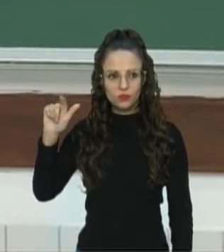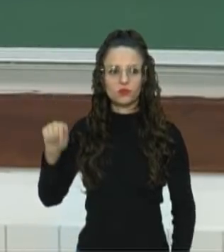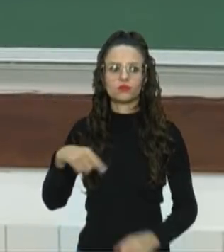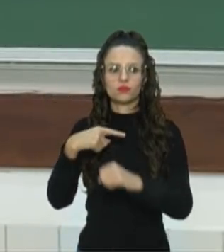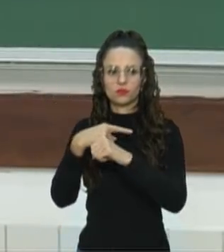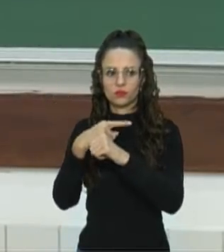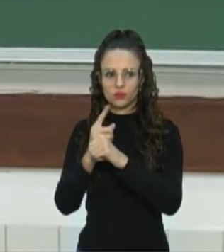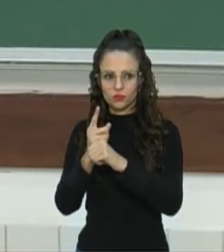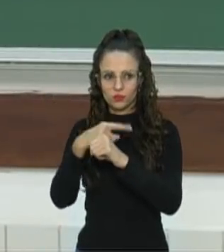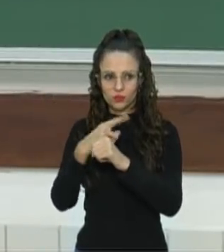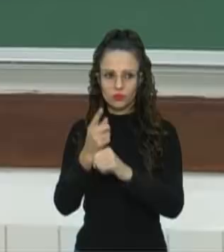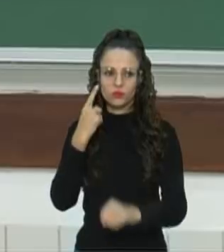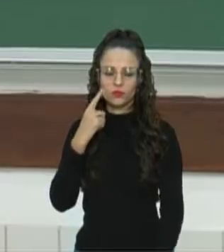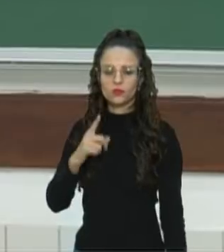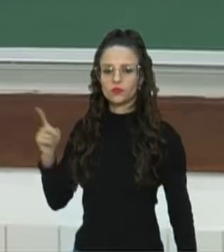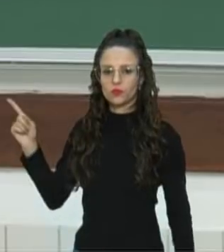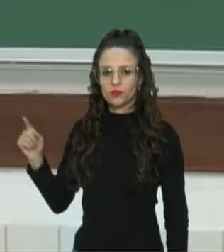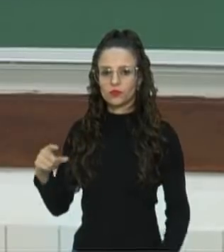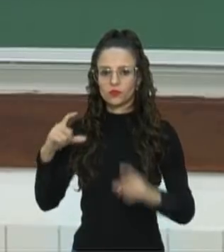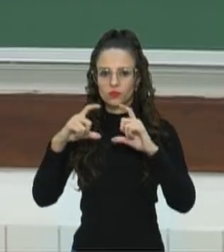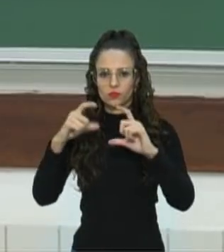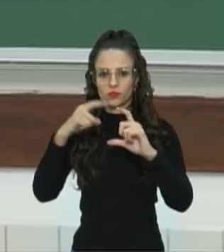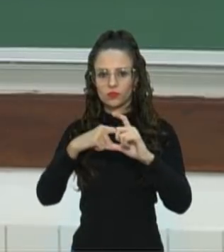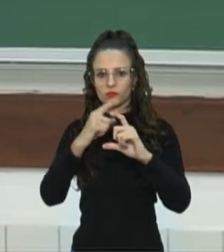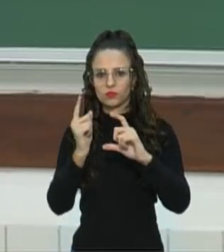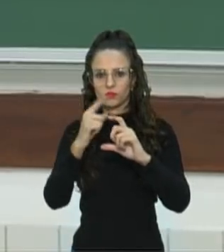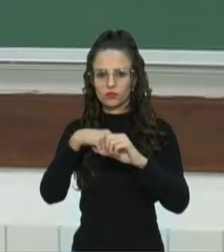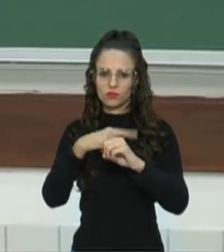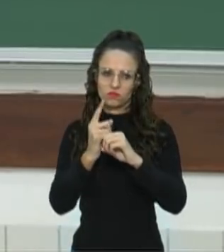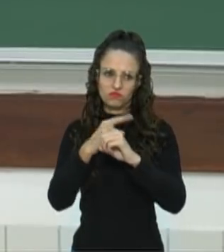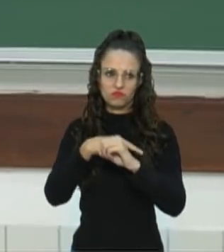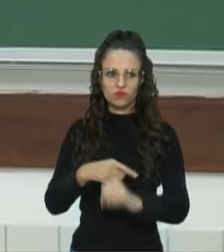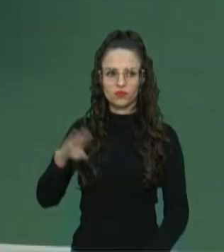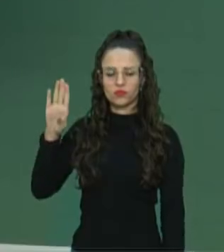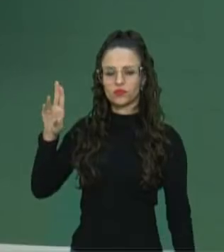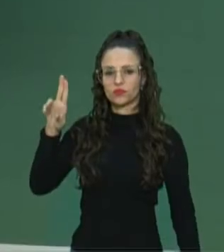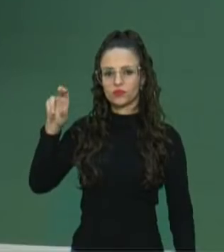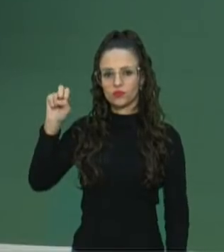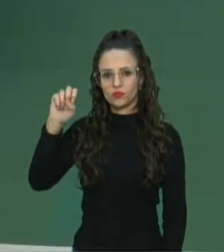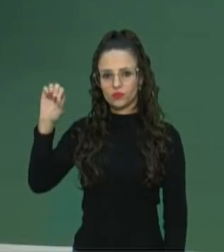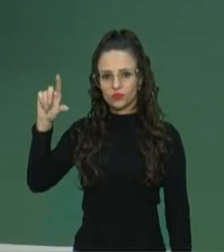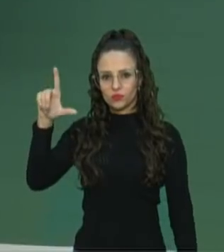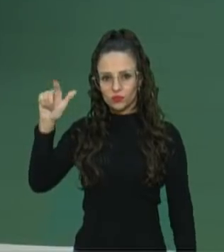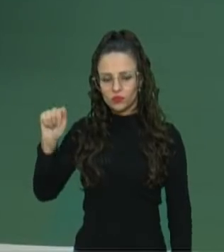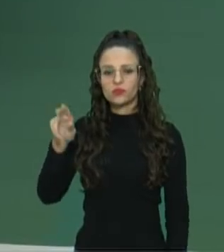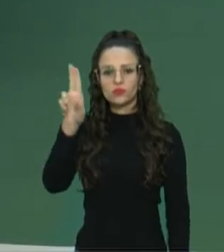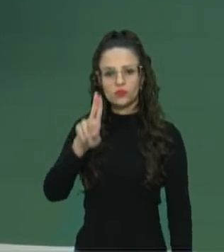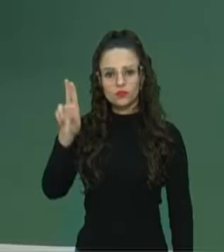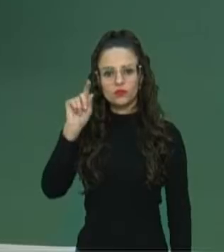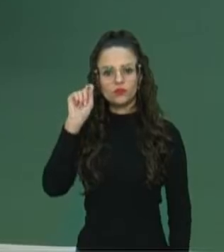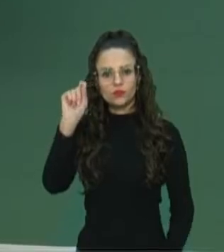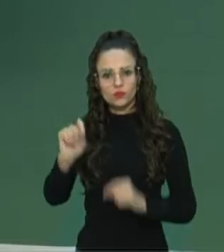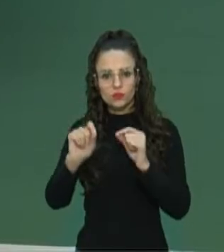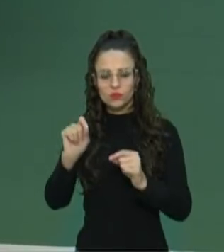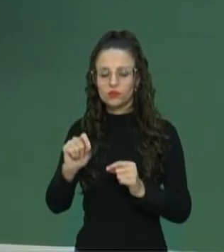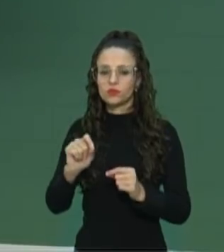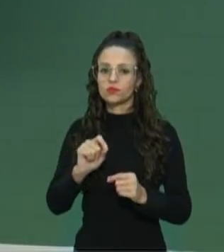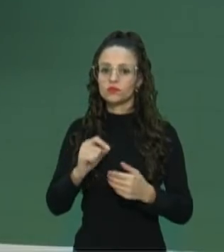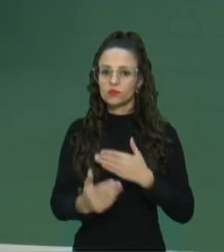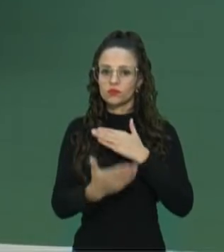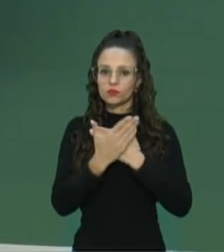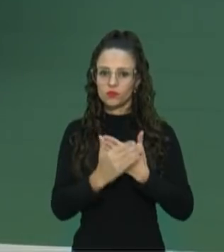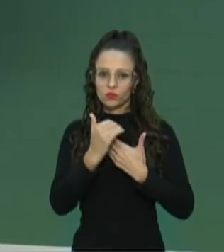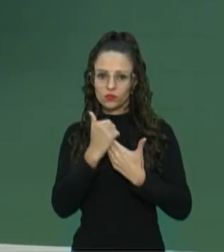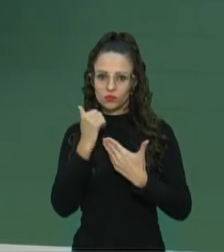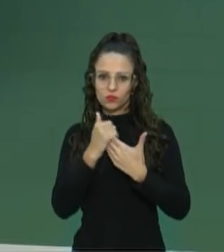podem ver aqui, nós temos uma bússola retratada aqui, uma bússola utilizada justamente para orientação, né? Então, aqui